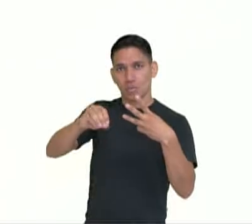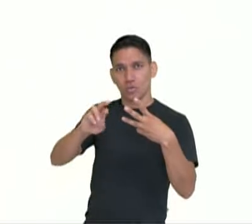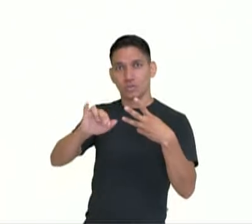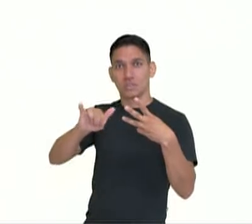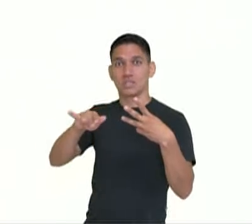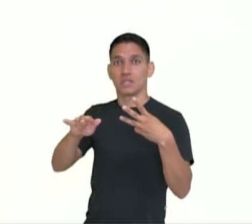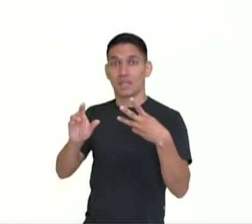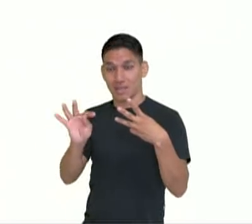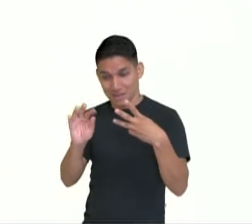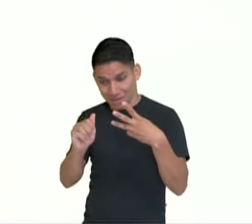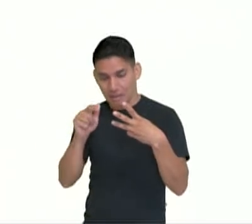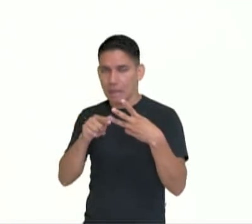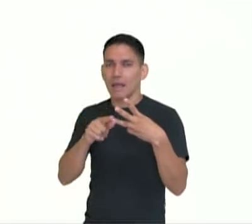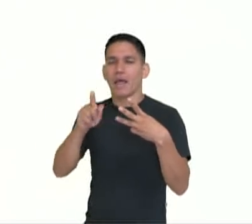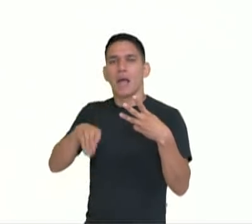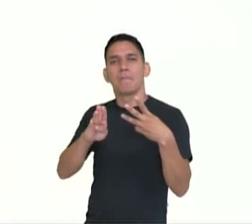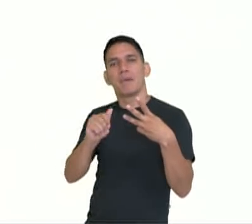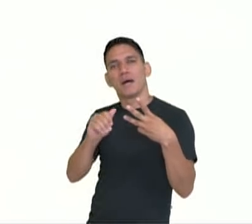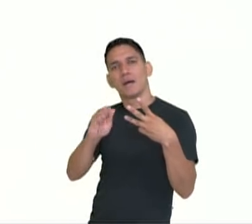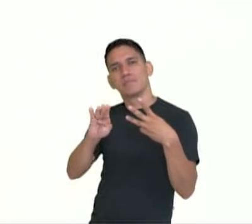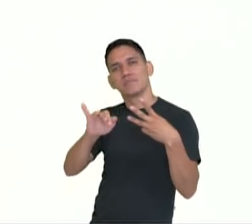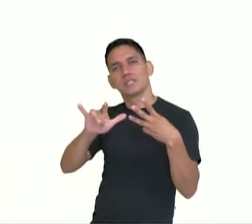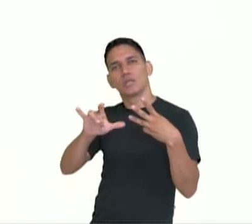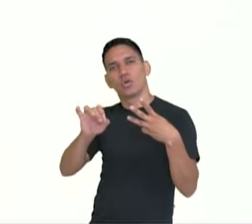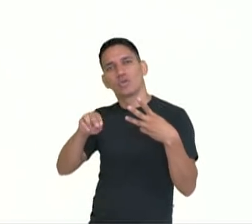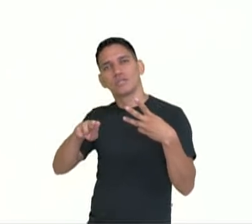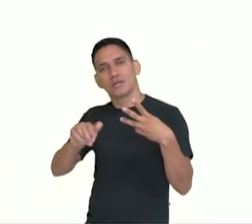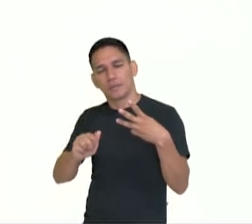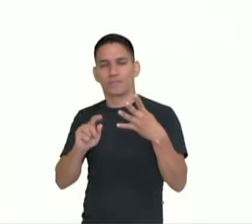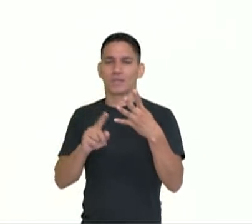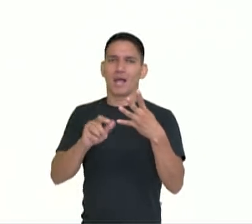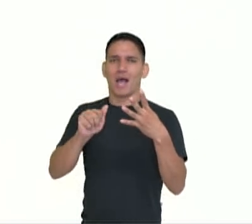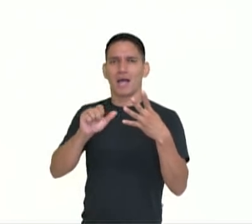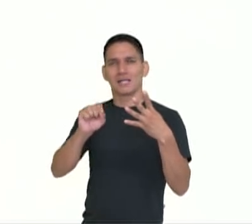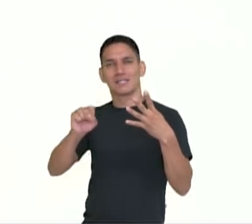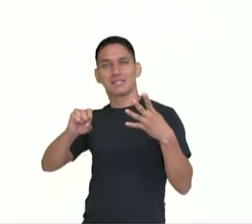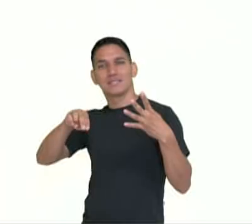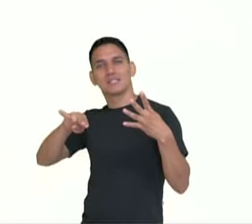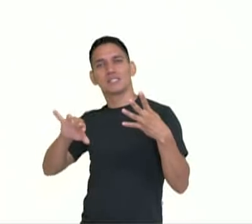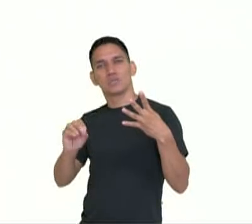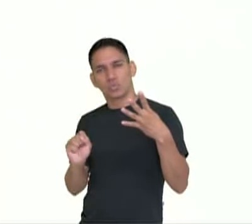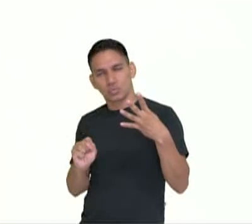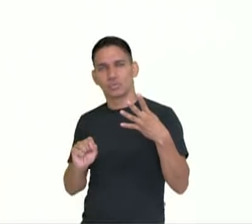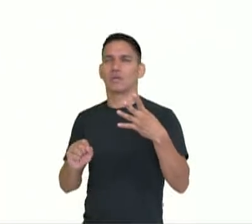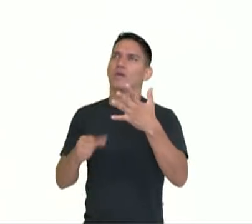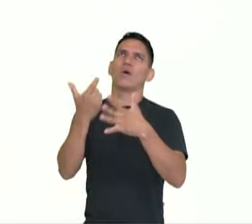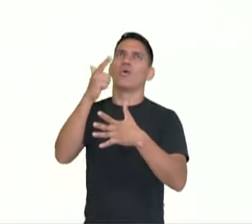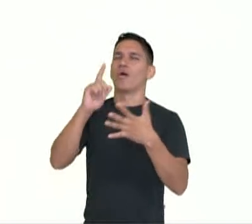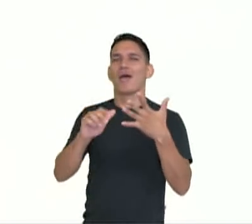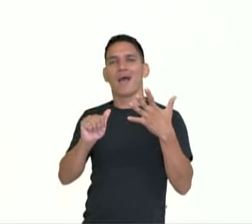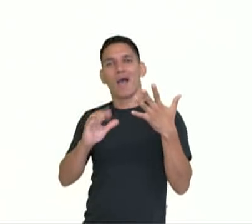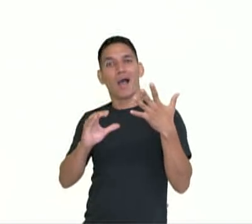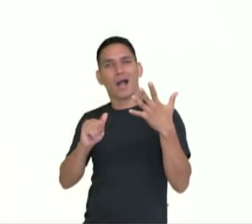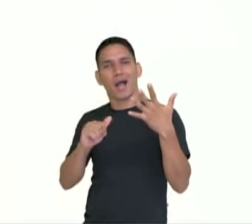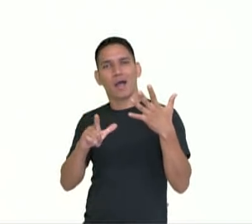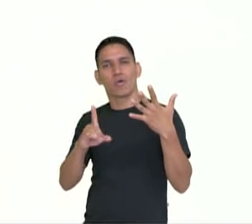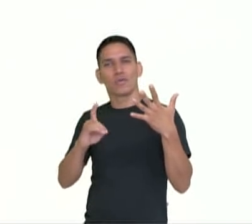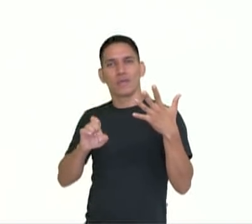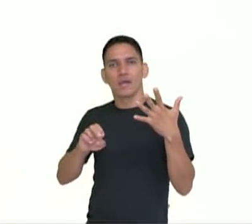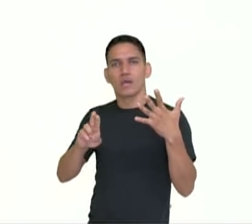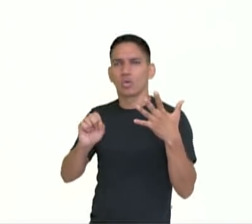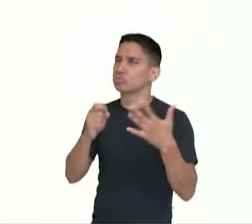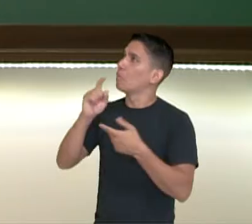como babilônicos, assírios e caldeus. Esses vários povos, eles, em algum momento, eles vão até